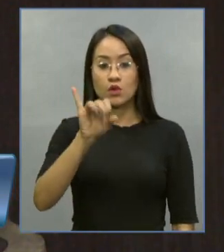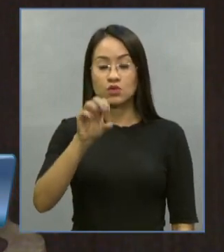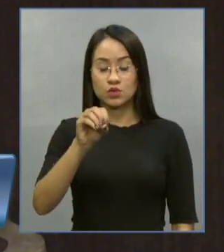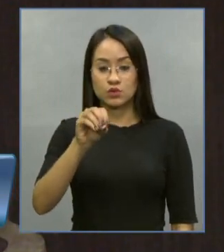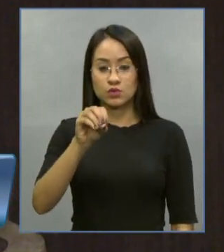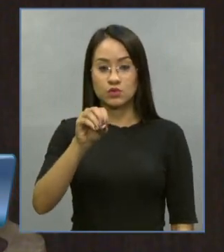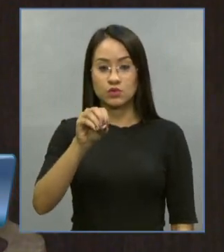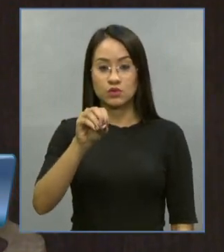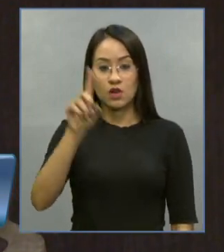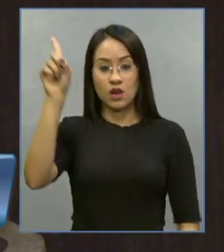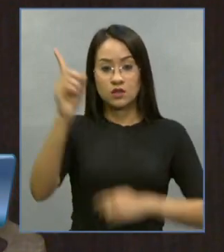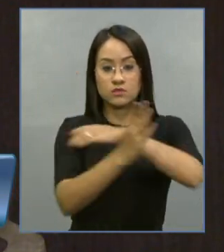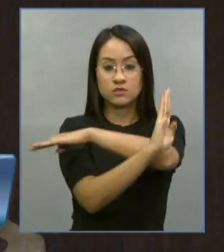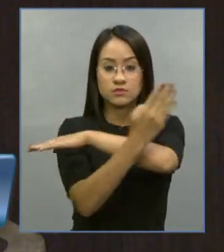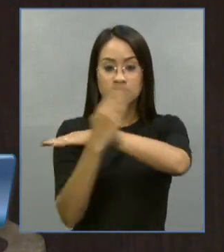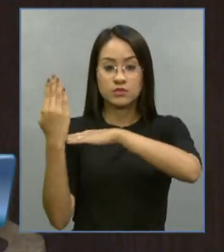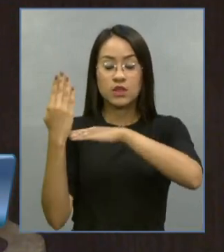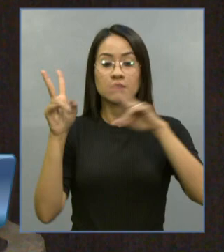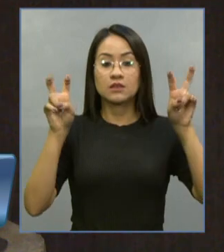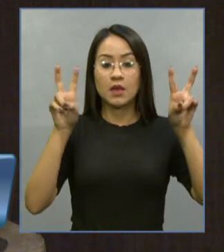no centro de eventos.